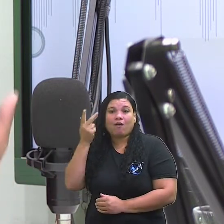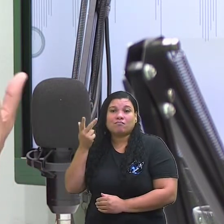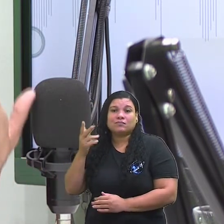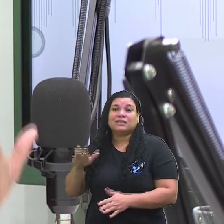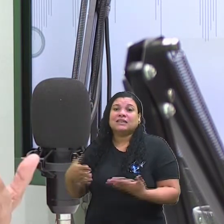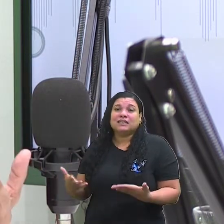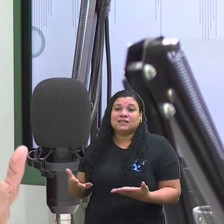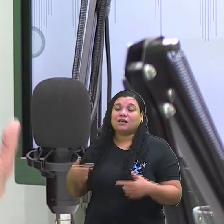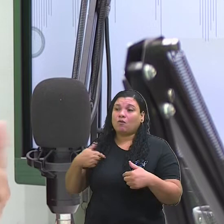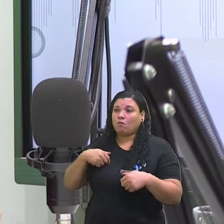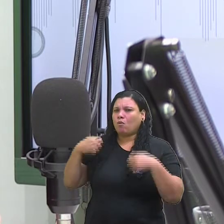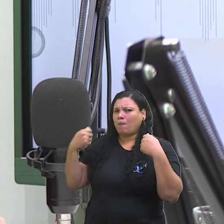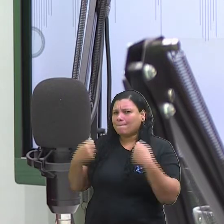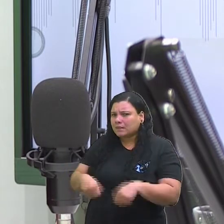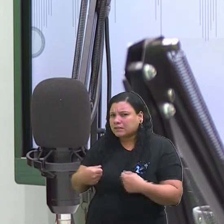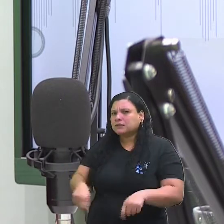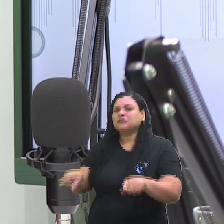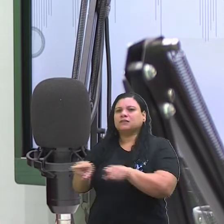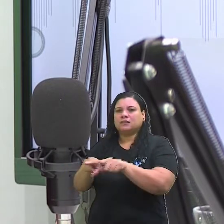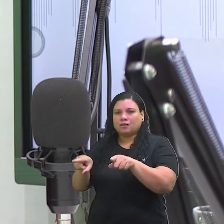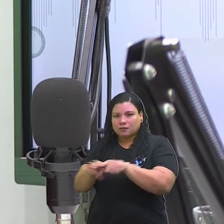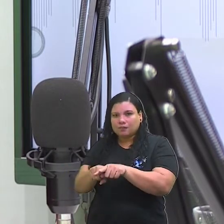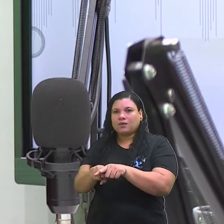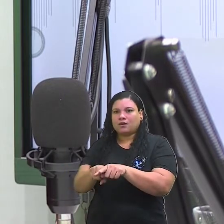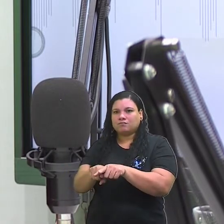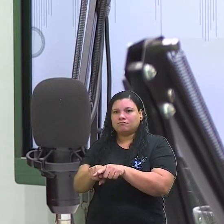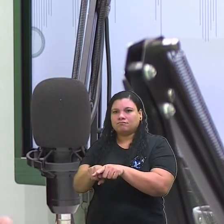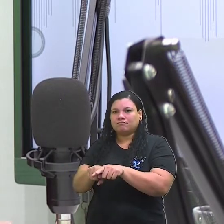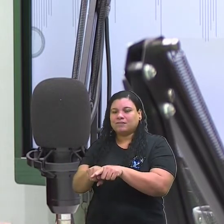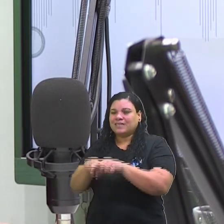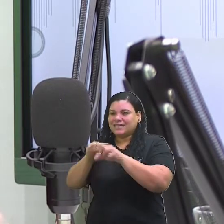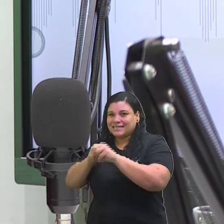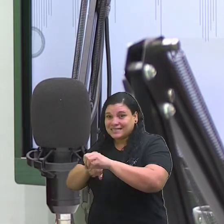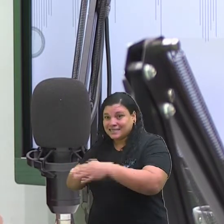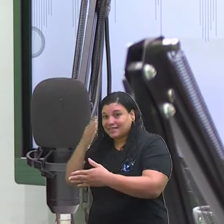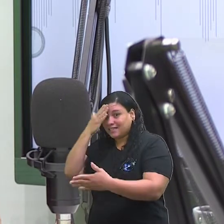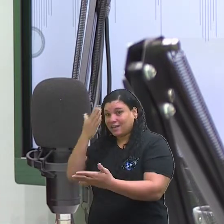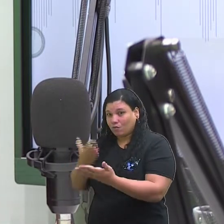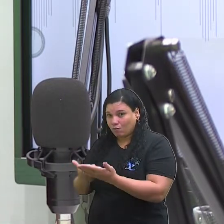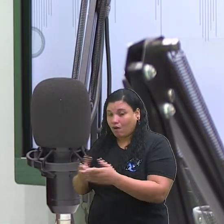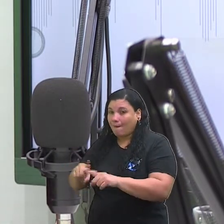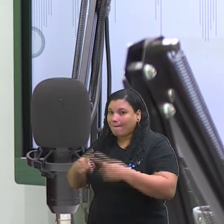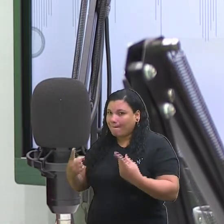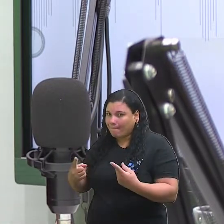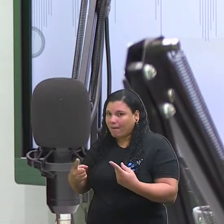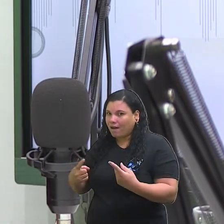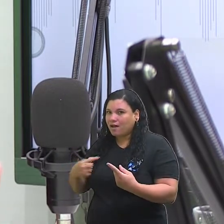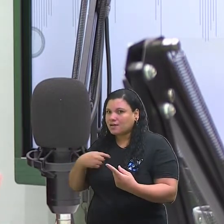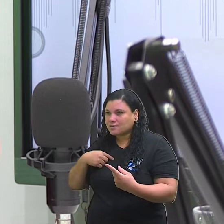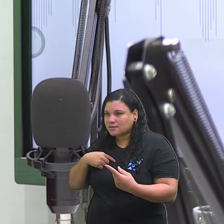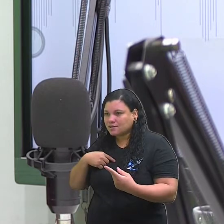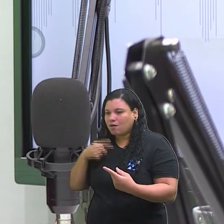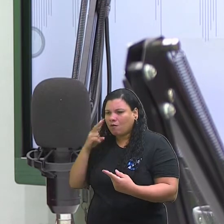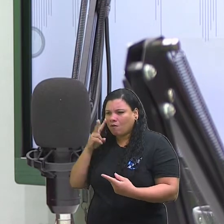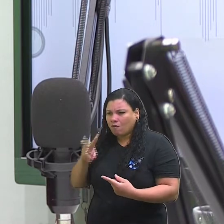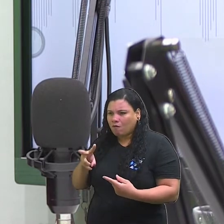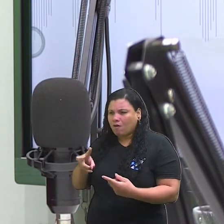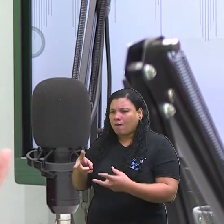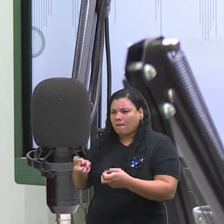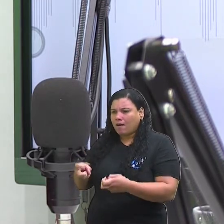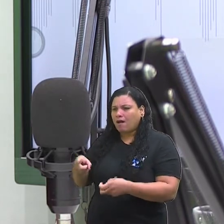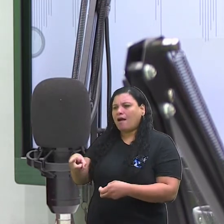relacionar com meu filho, vai ser difícil eu confiar no meu filho. Por quê? Confiança tem tudo a ver